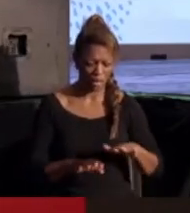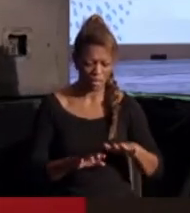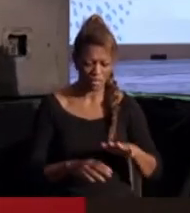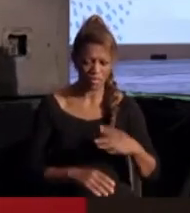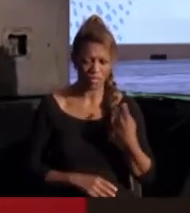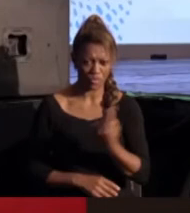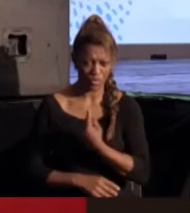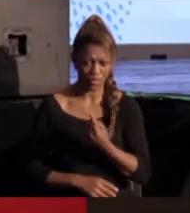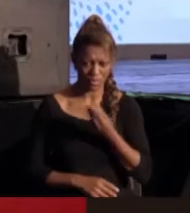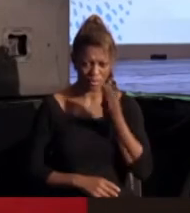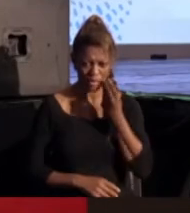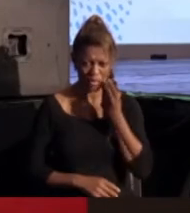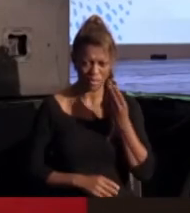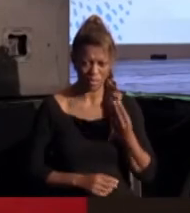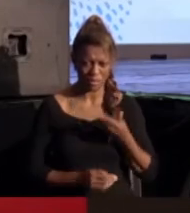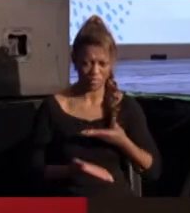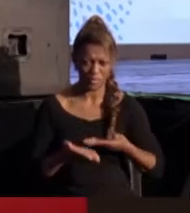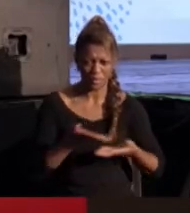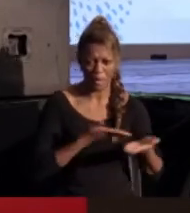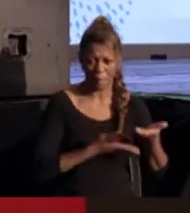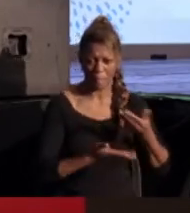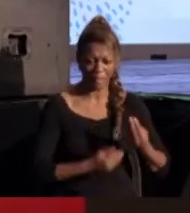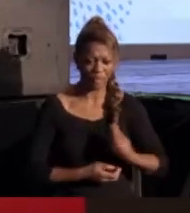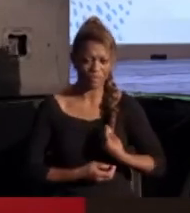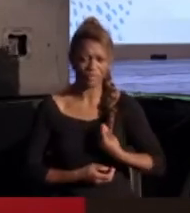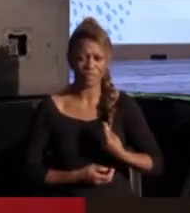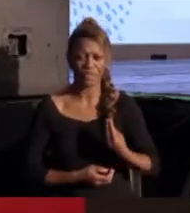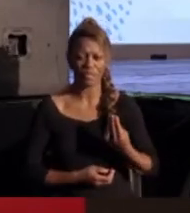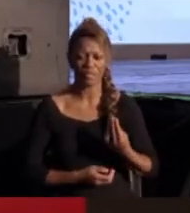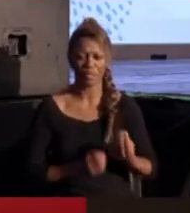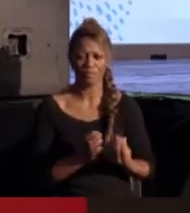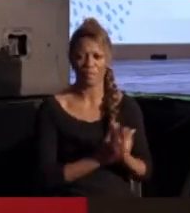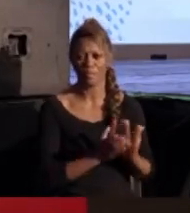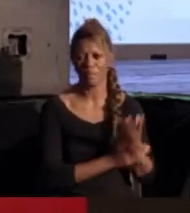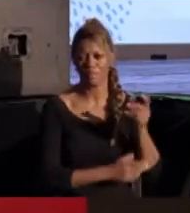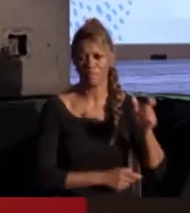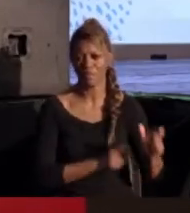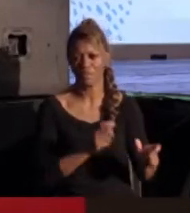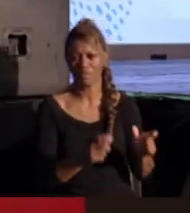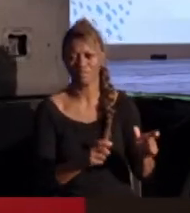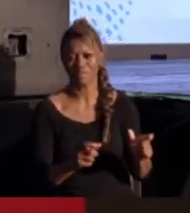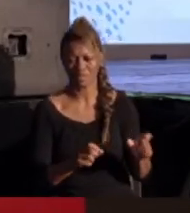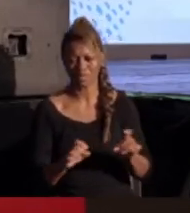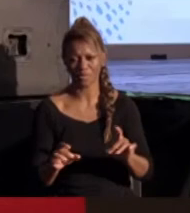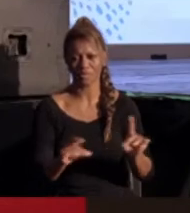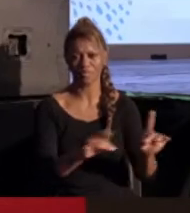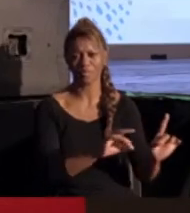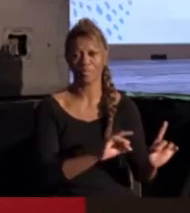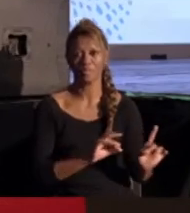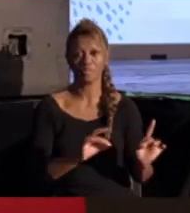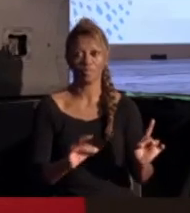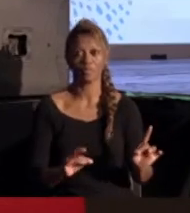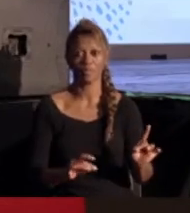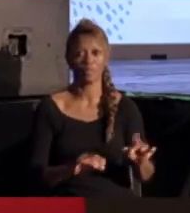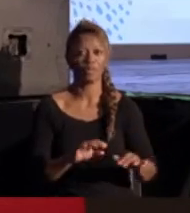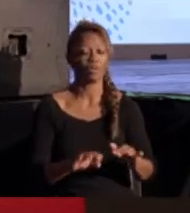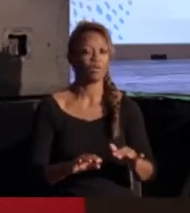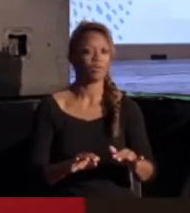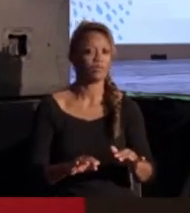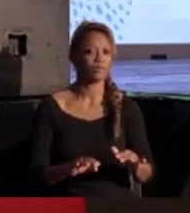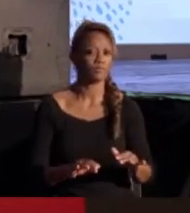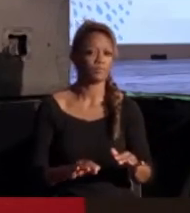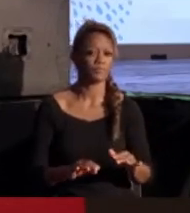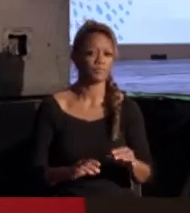poder conviver, compartilhar, né, a existência com pessoas tão especiais, em grande parte nas próprias